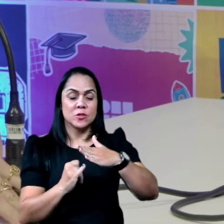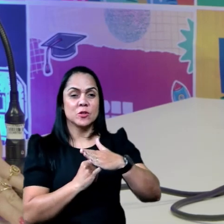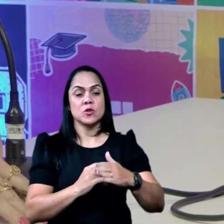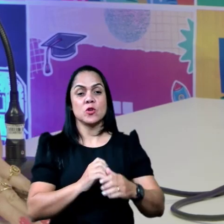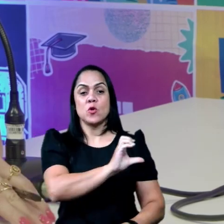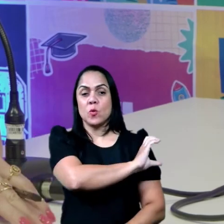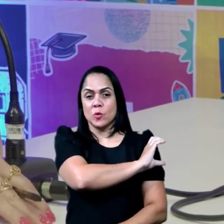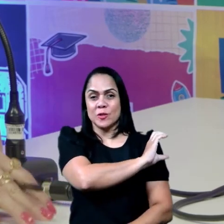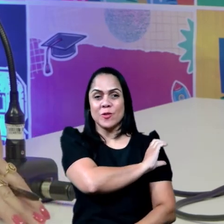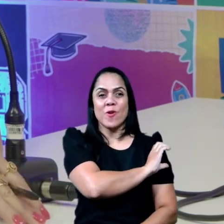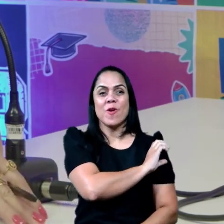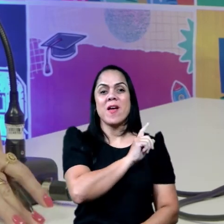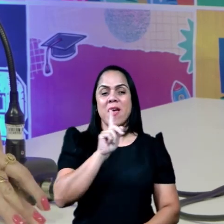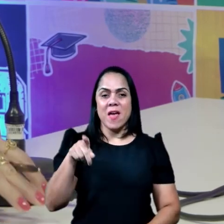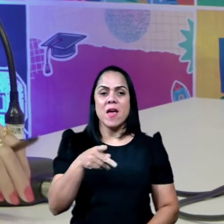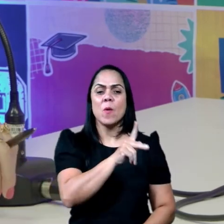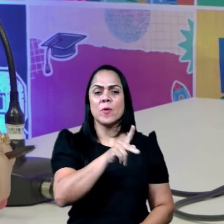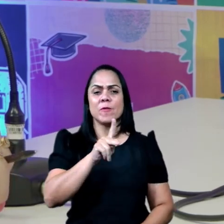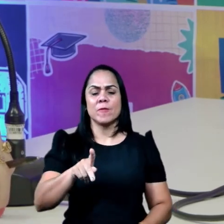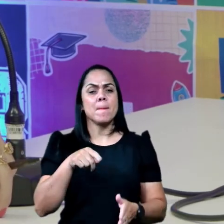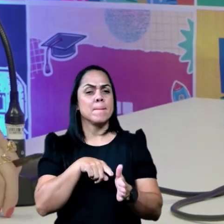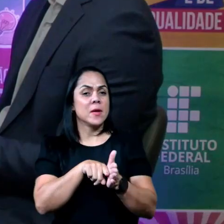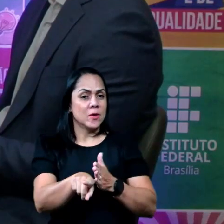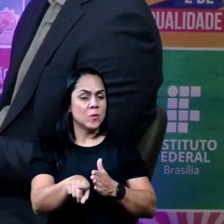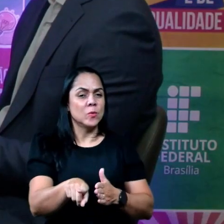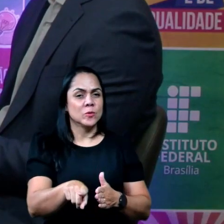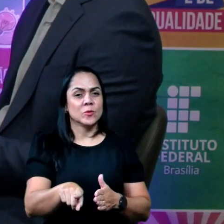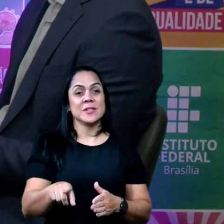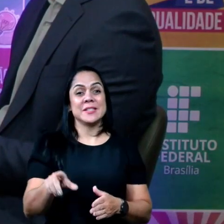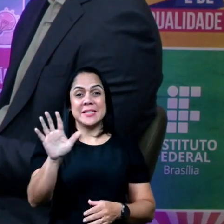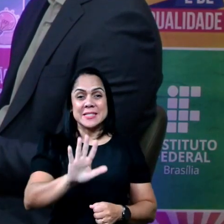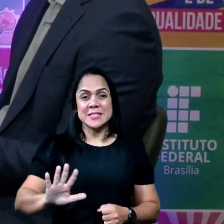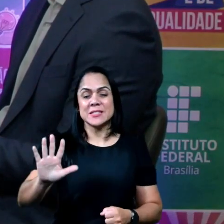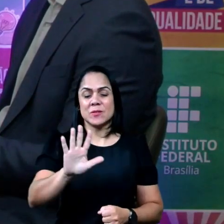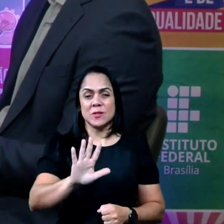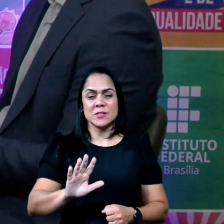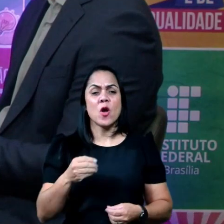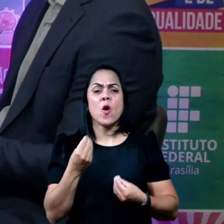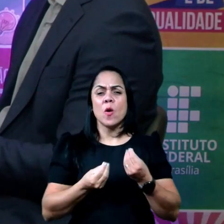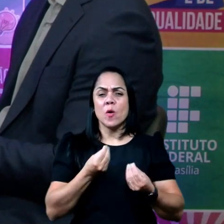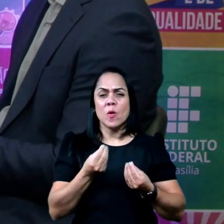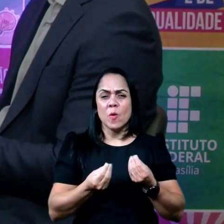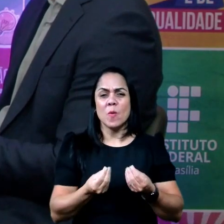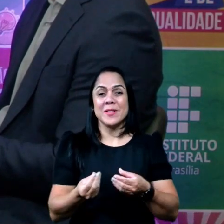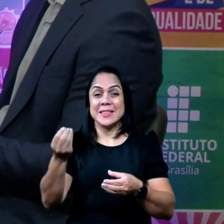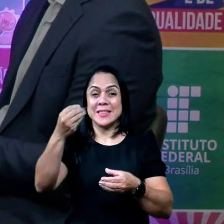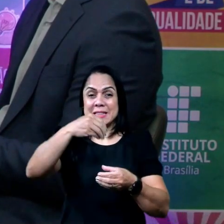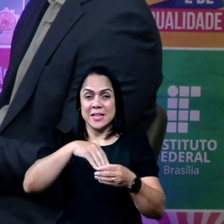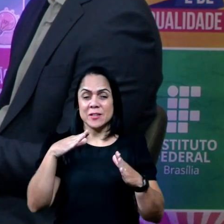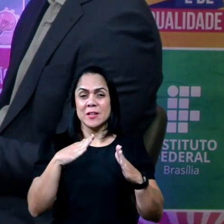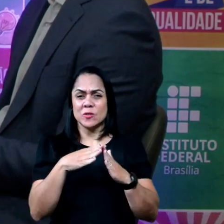professor, tá. Pergunto ao doutor, nesse caso, como o fato aconteceu em sua residência, pode